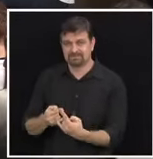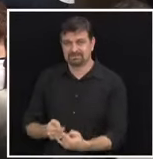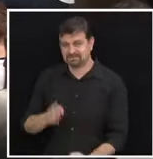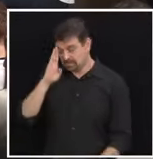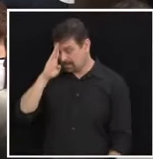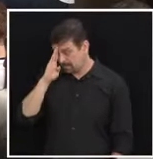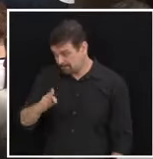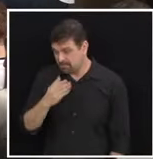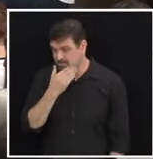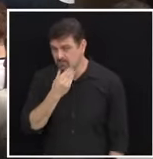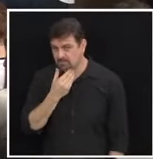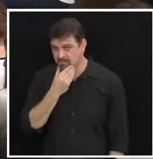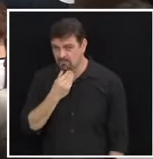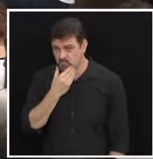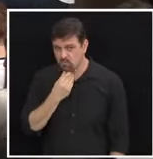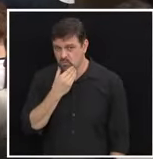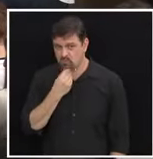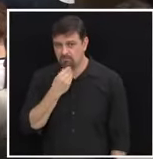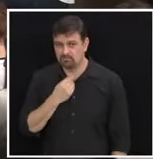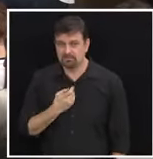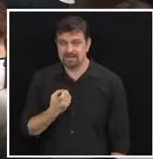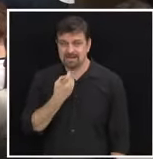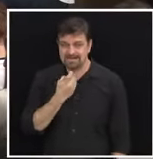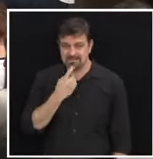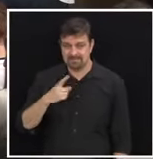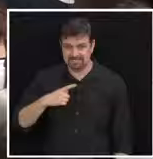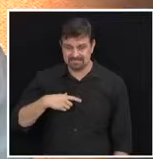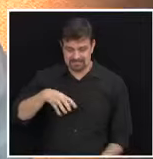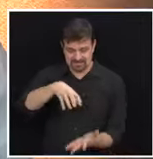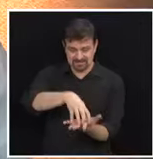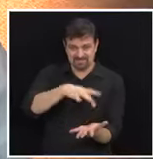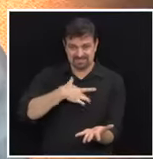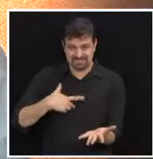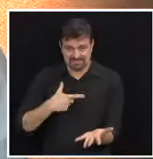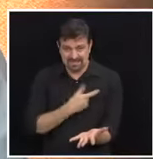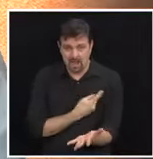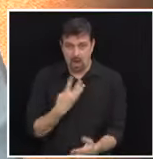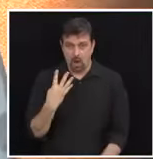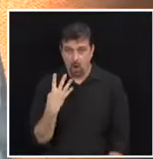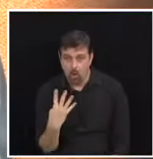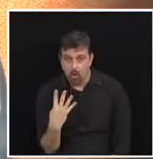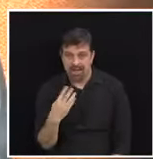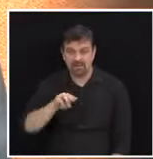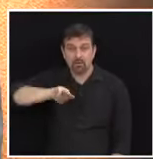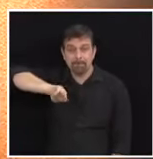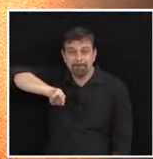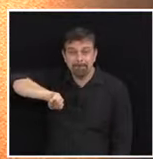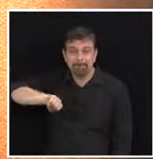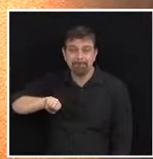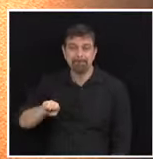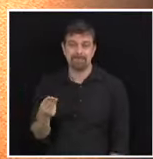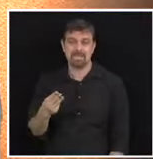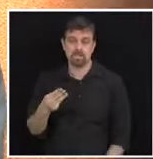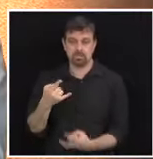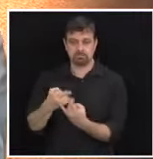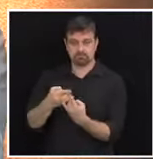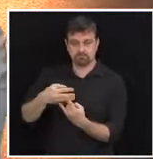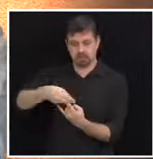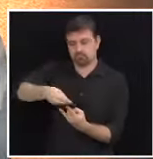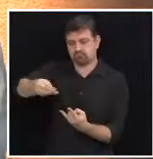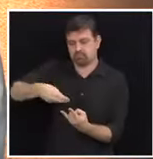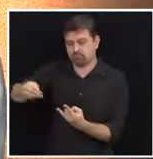preservativo masculino, né? Campinas distribui nas unidades de saúde 4 milhões de preservativos por ano.